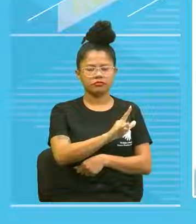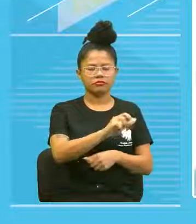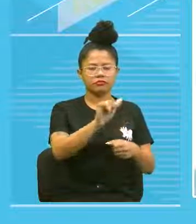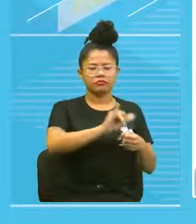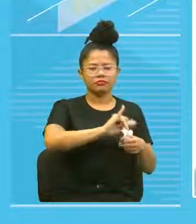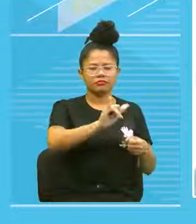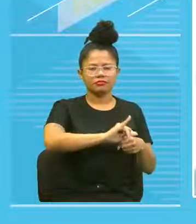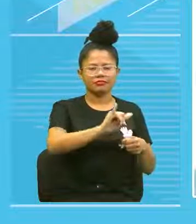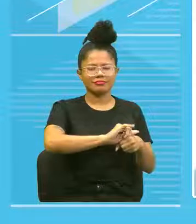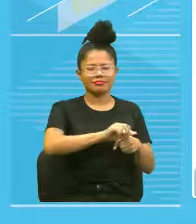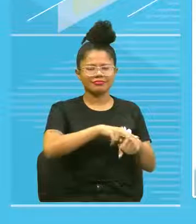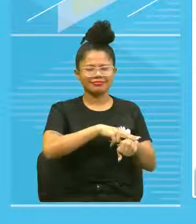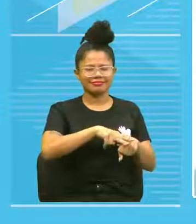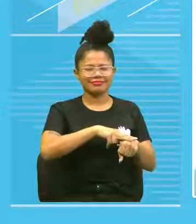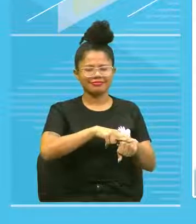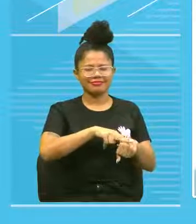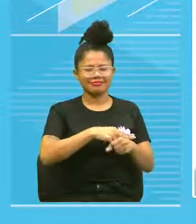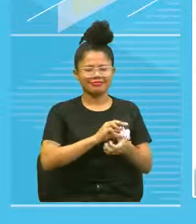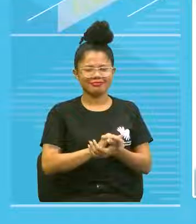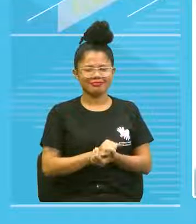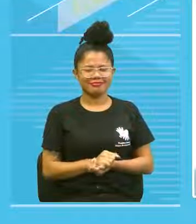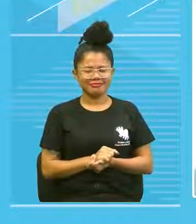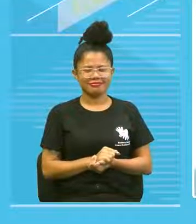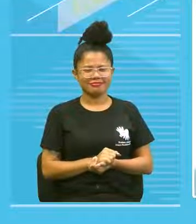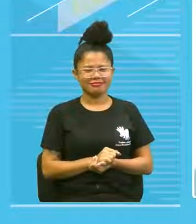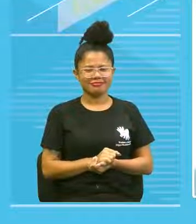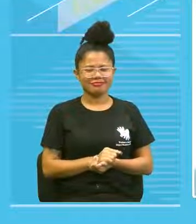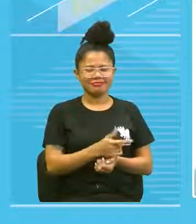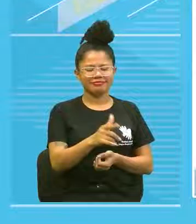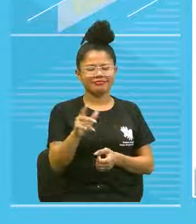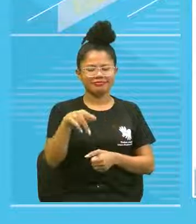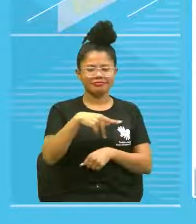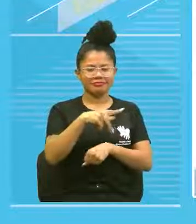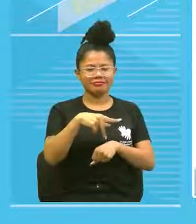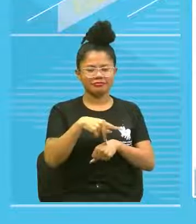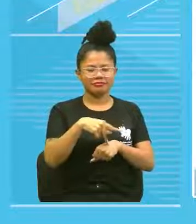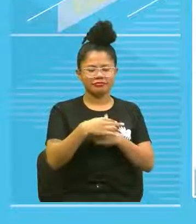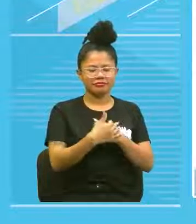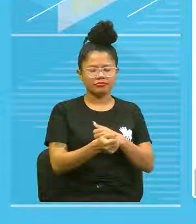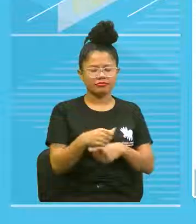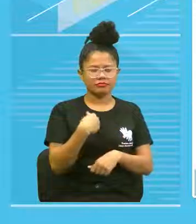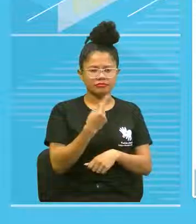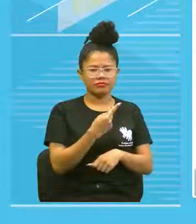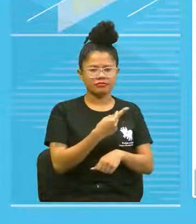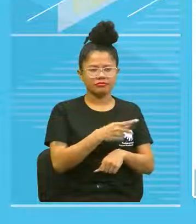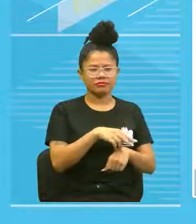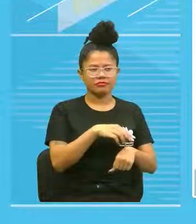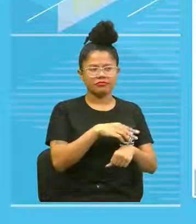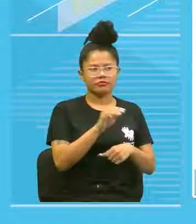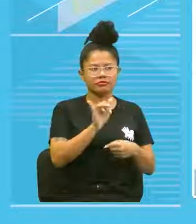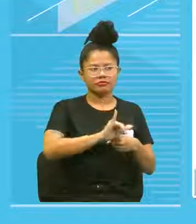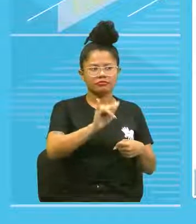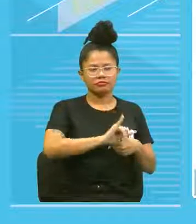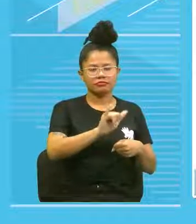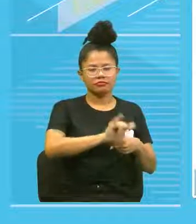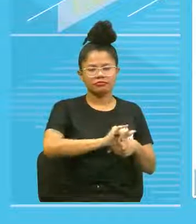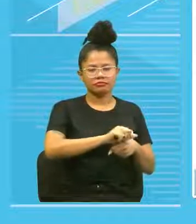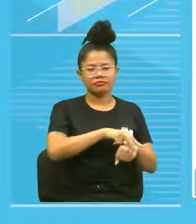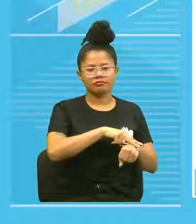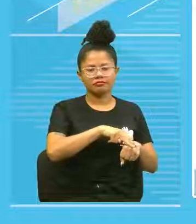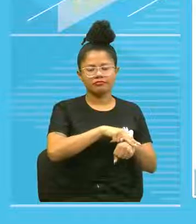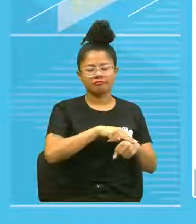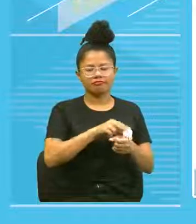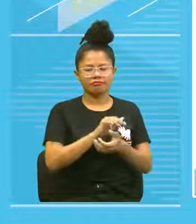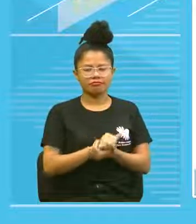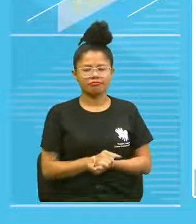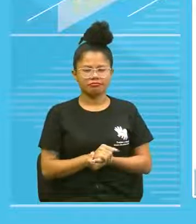já imaginou hoje e nós nos tornarmos é a fonte de óleo para o